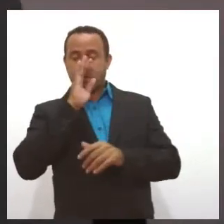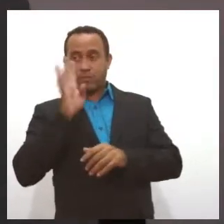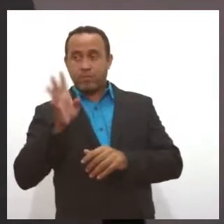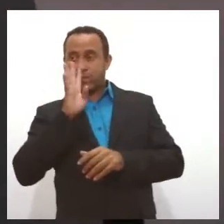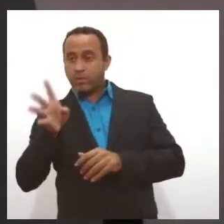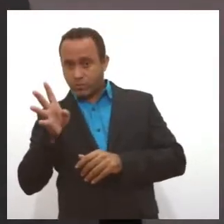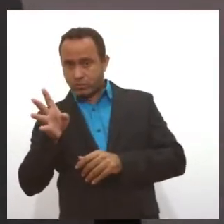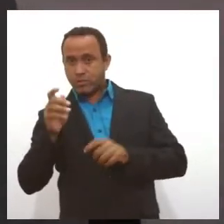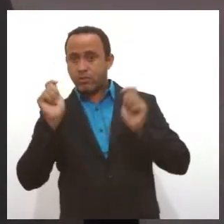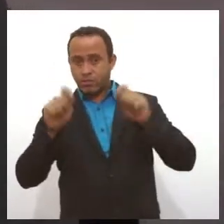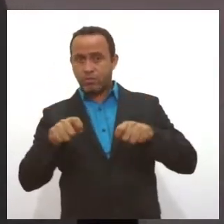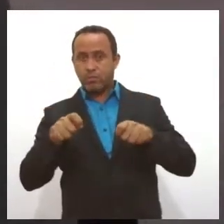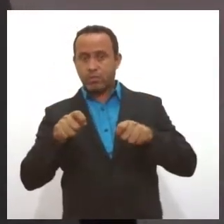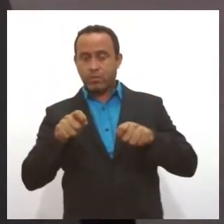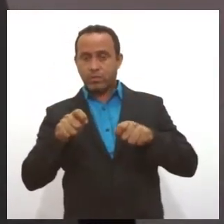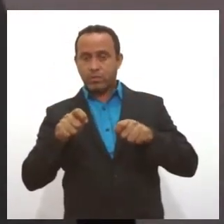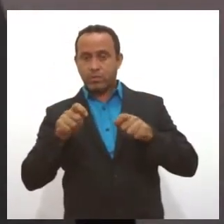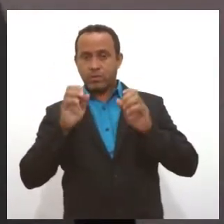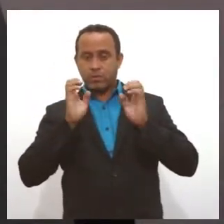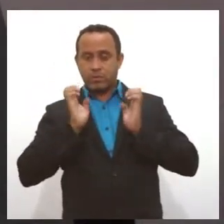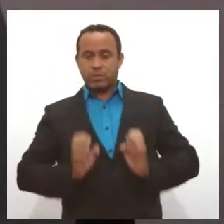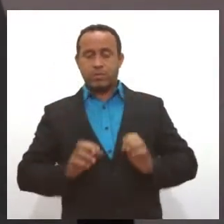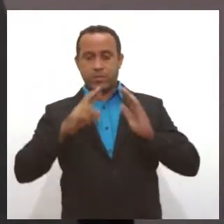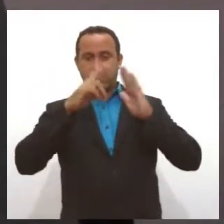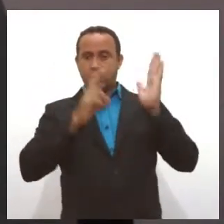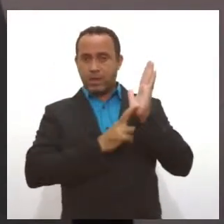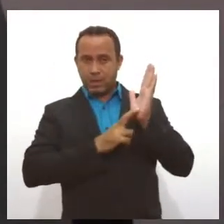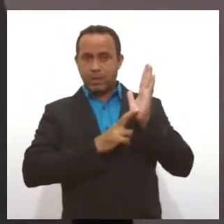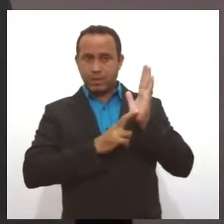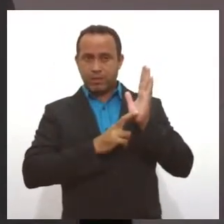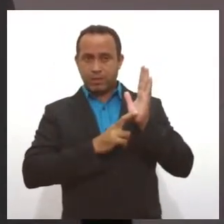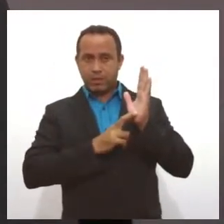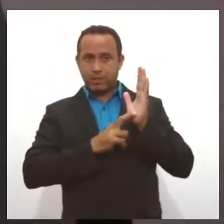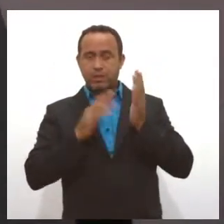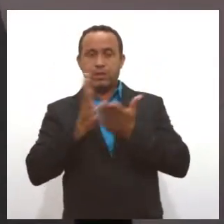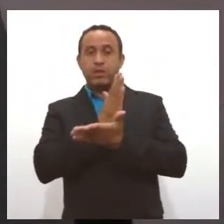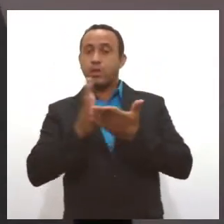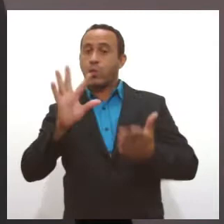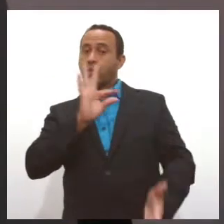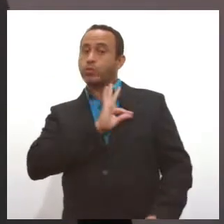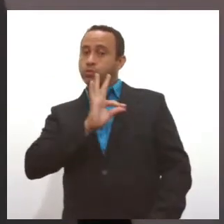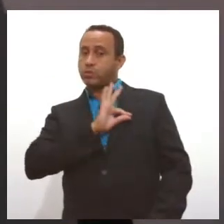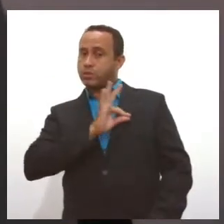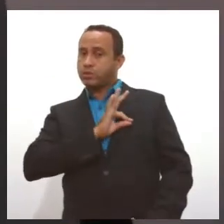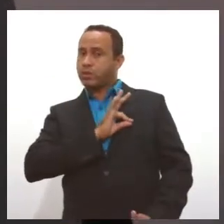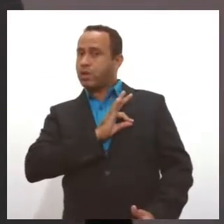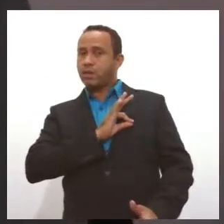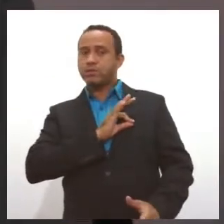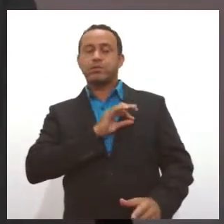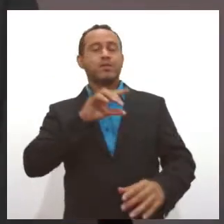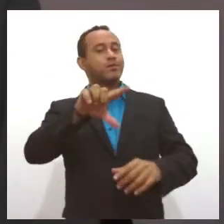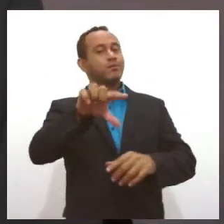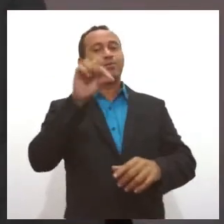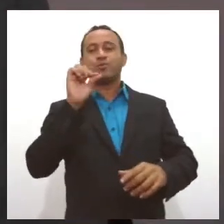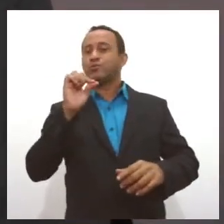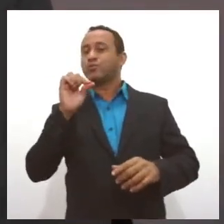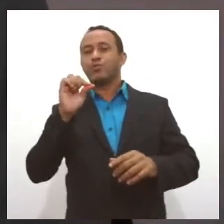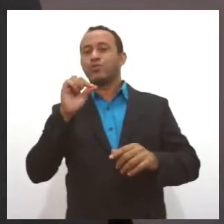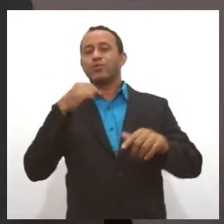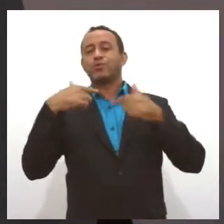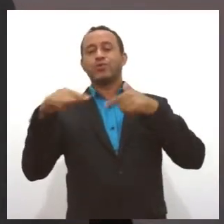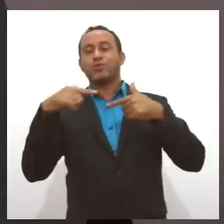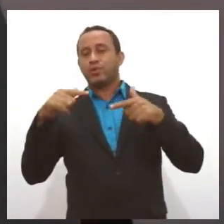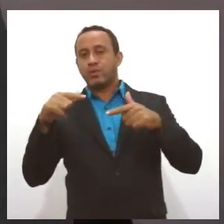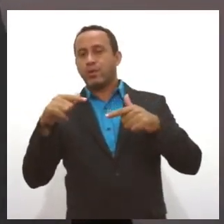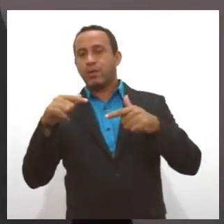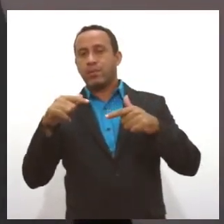isso e alguns procedimentos já instaurados, da participação de policiais civis que não estão escalados para o serviço, que não prestam nem